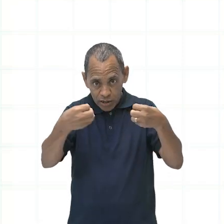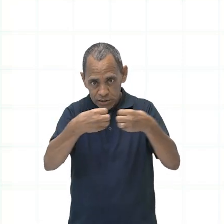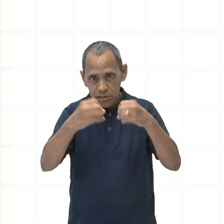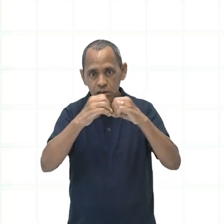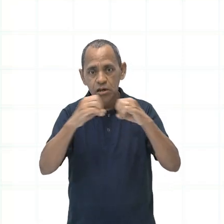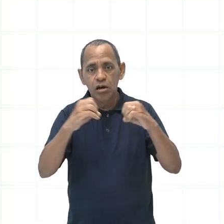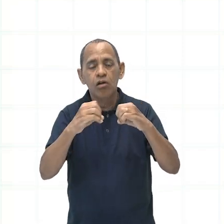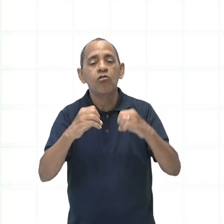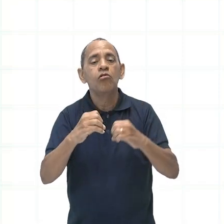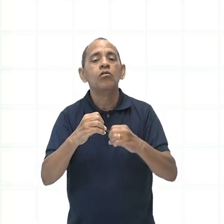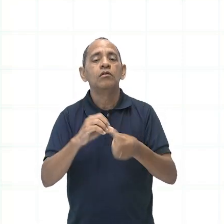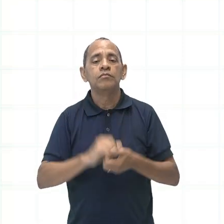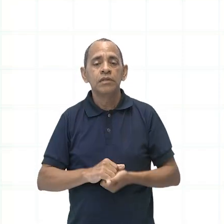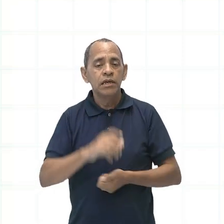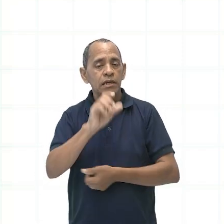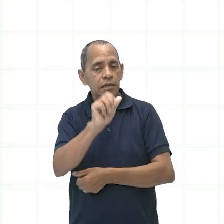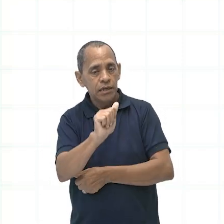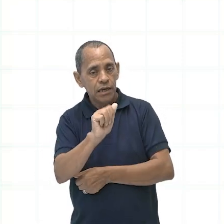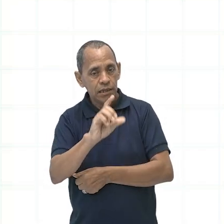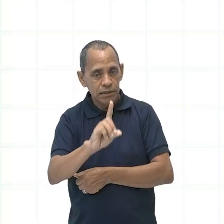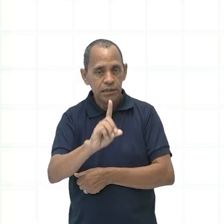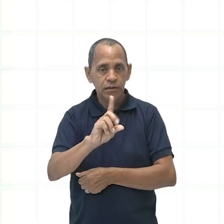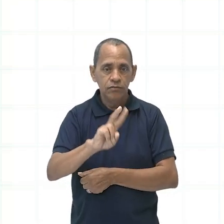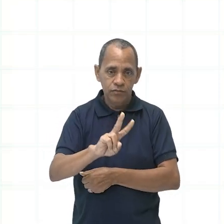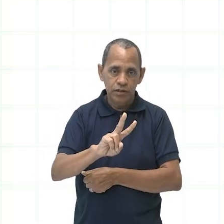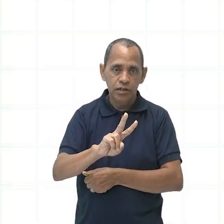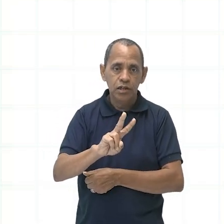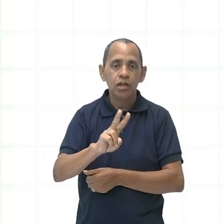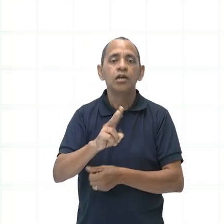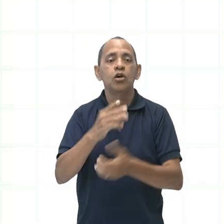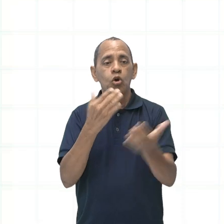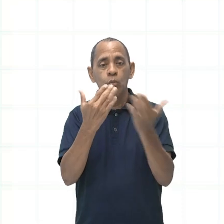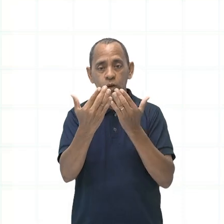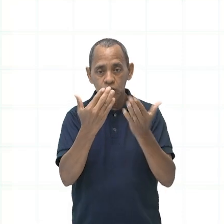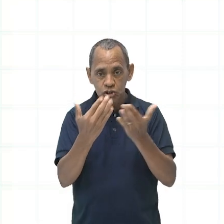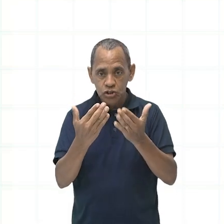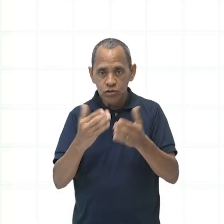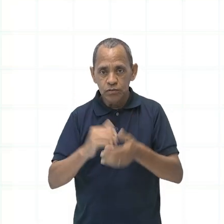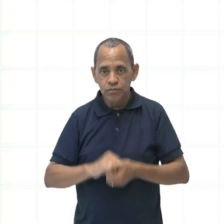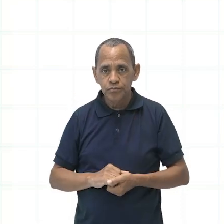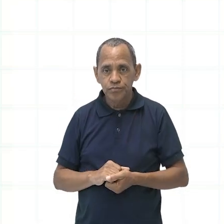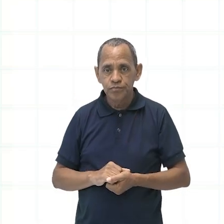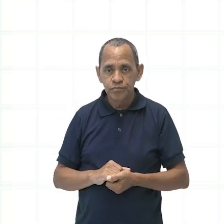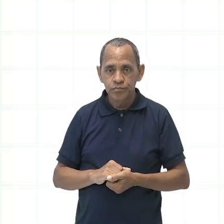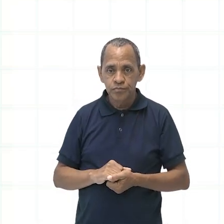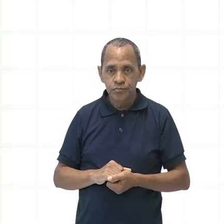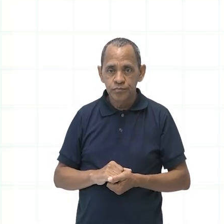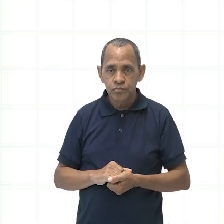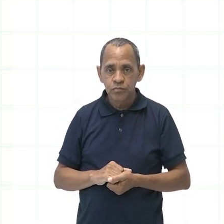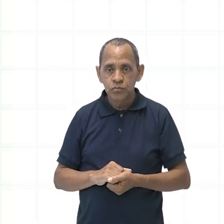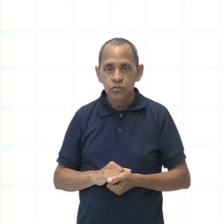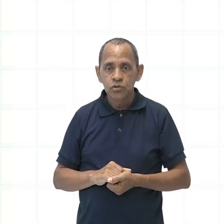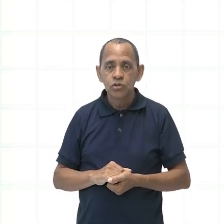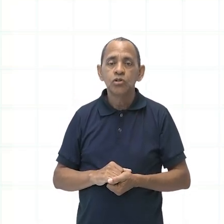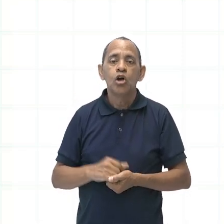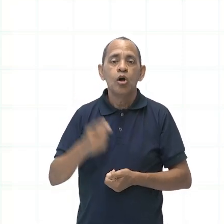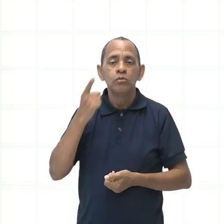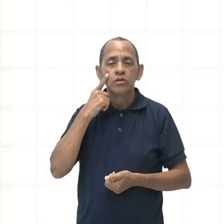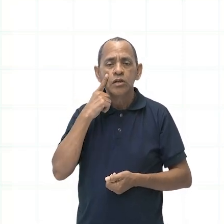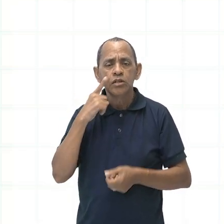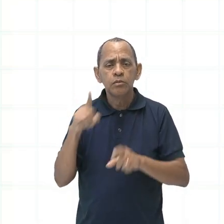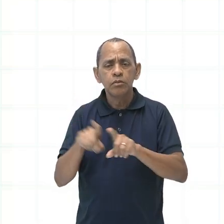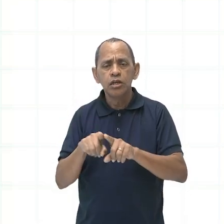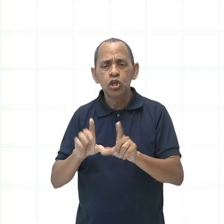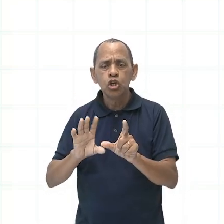adverbial comparativa, ok? E aí, seguindo adiante, vamos